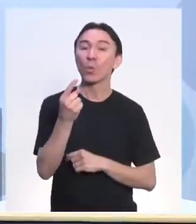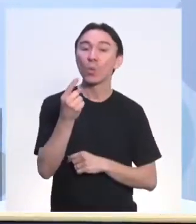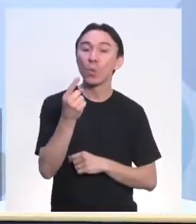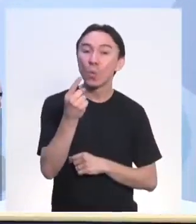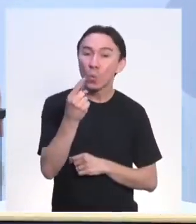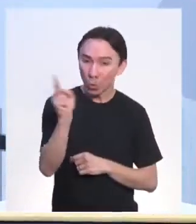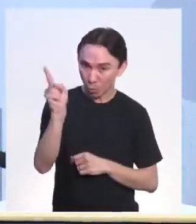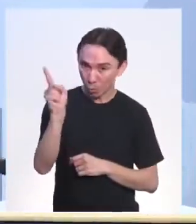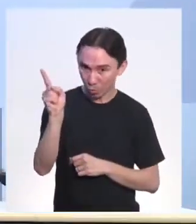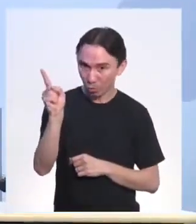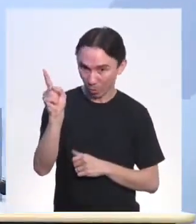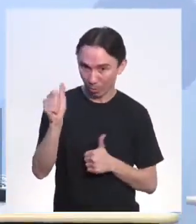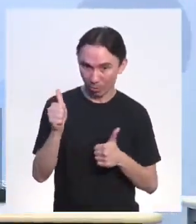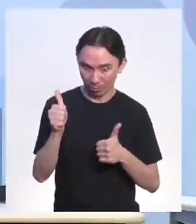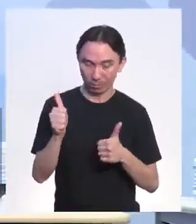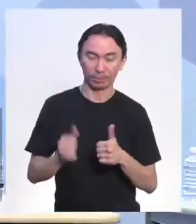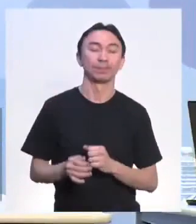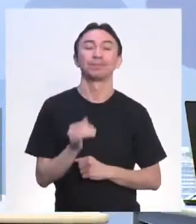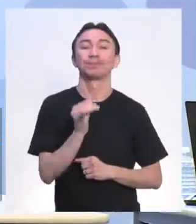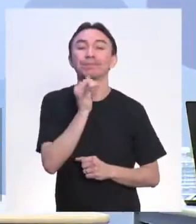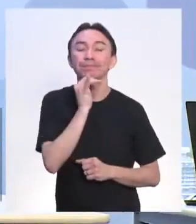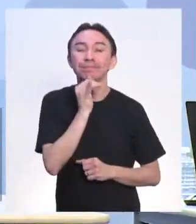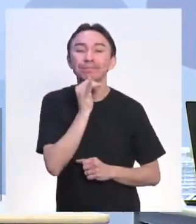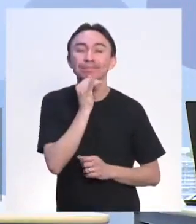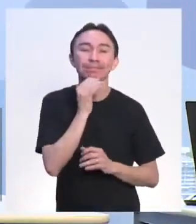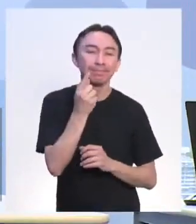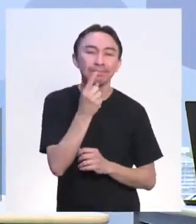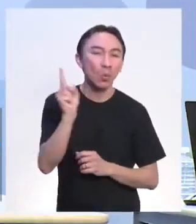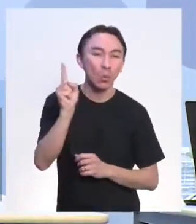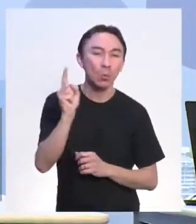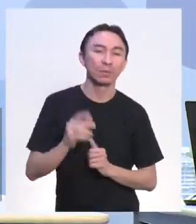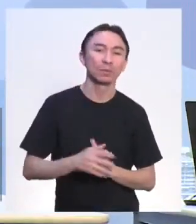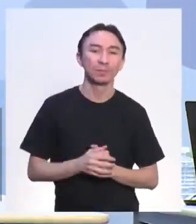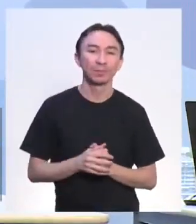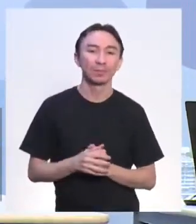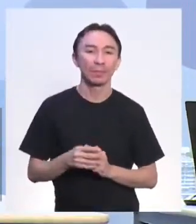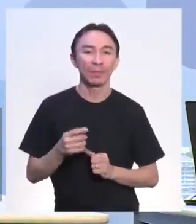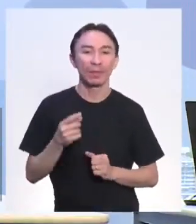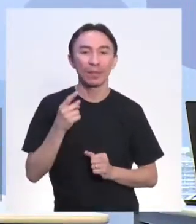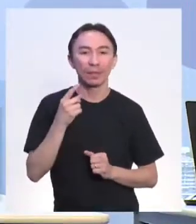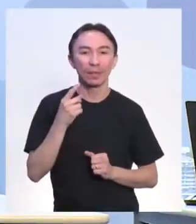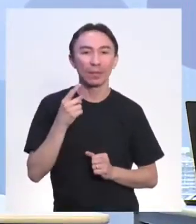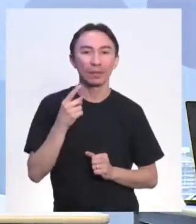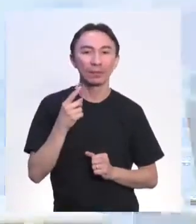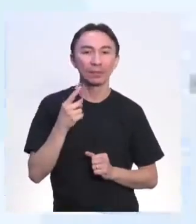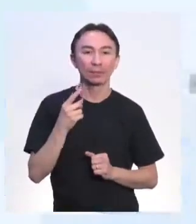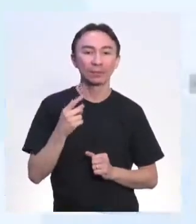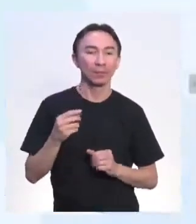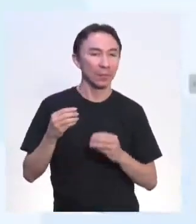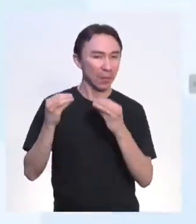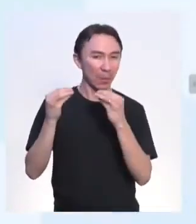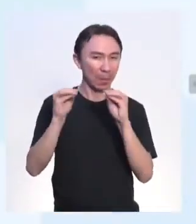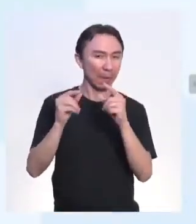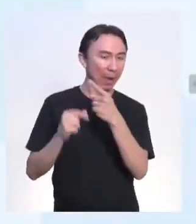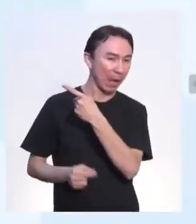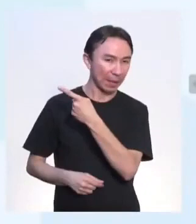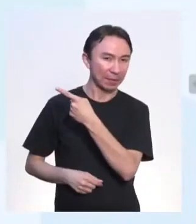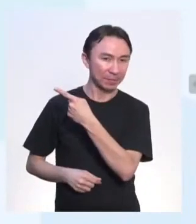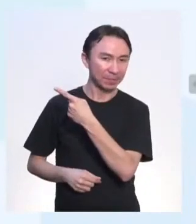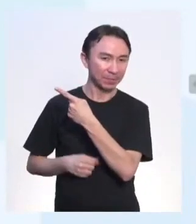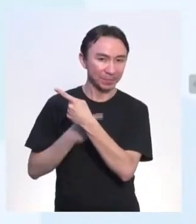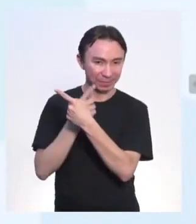para vocês. Então, preste atenção coloquem o enunciado do exemplo, por